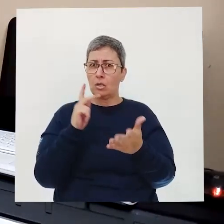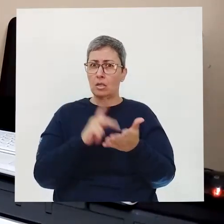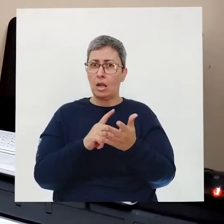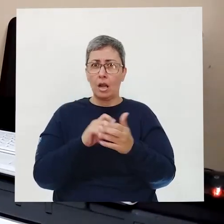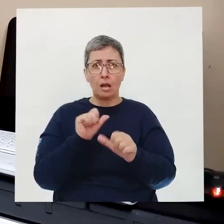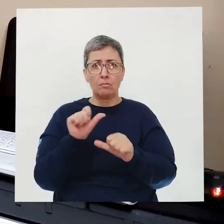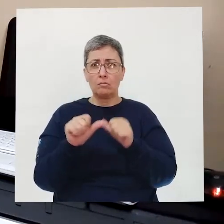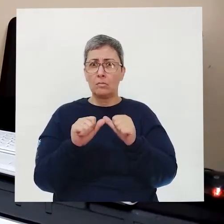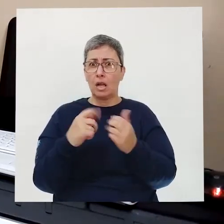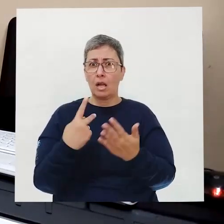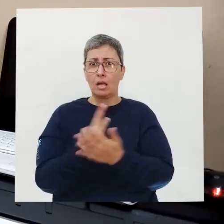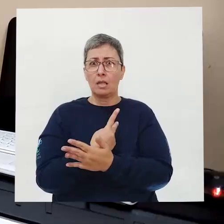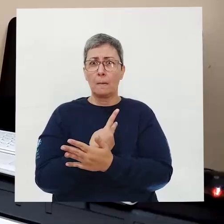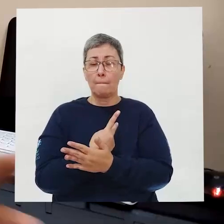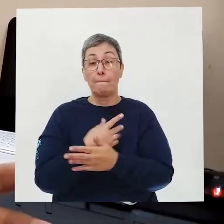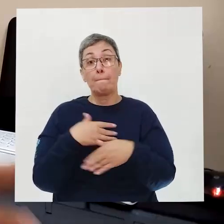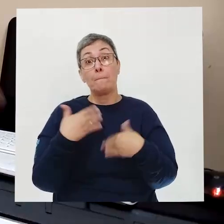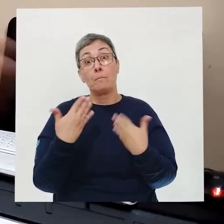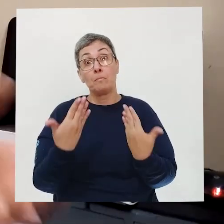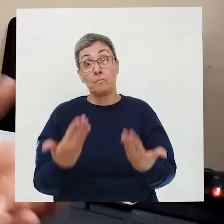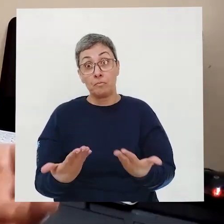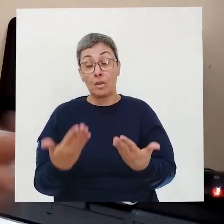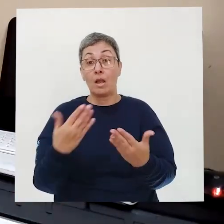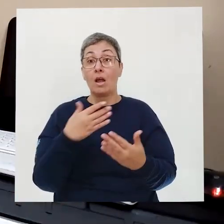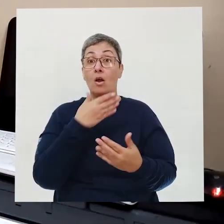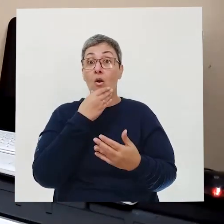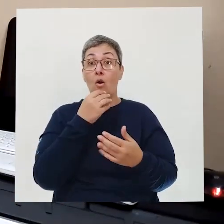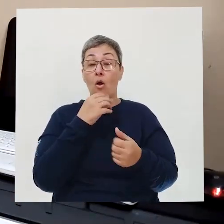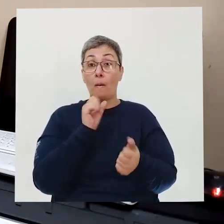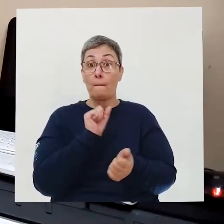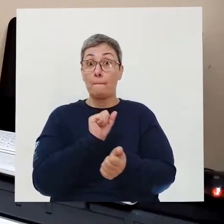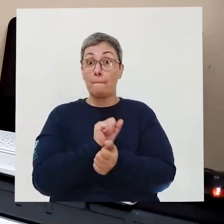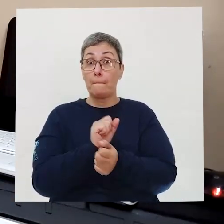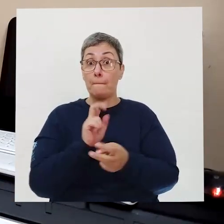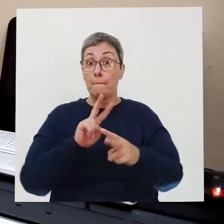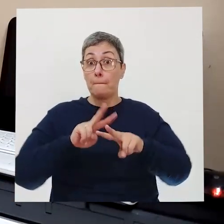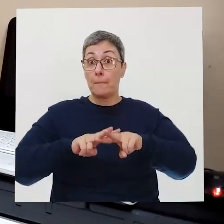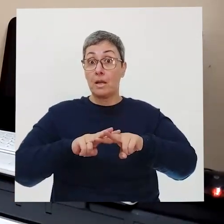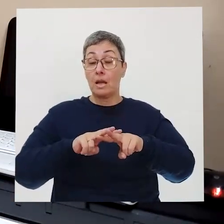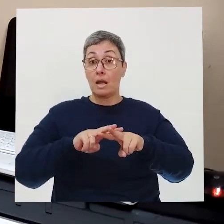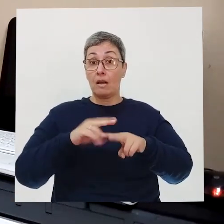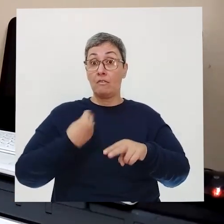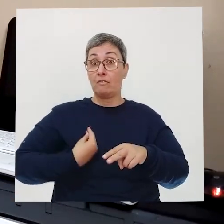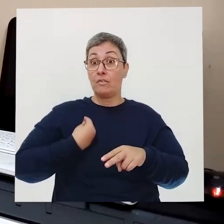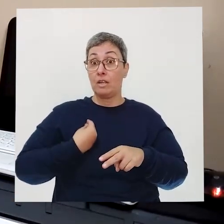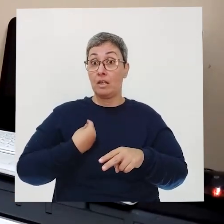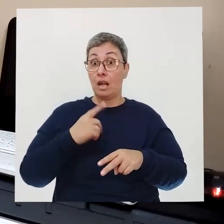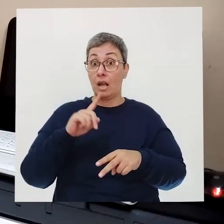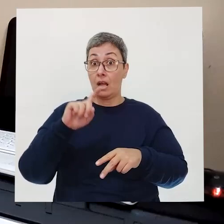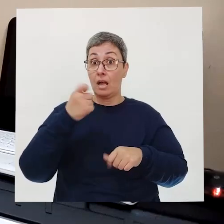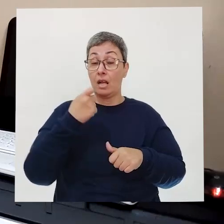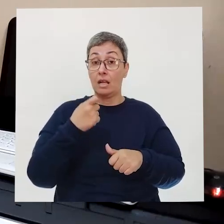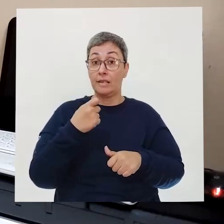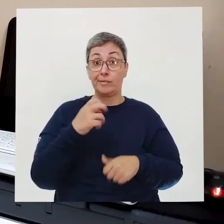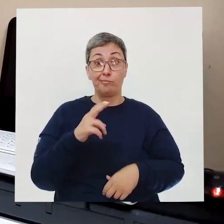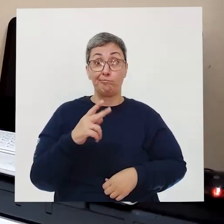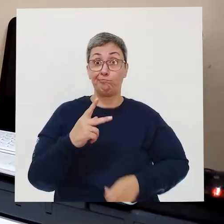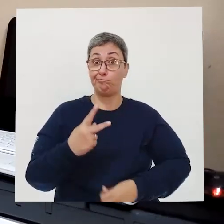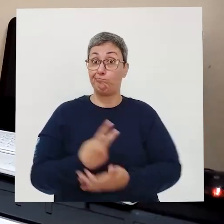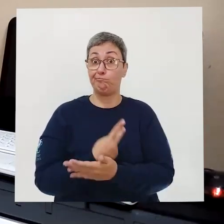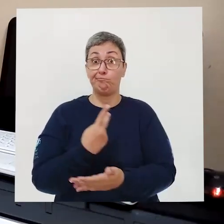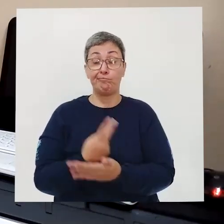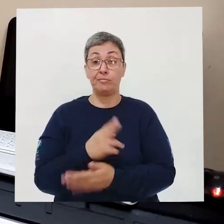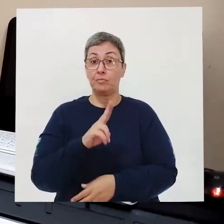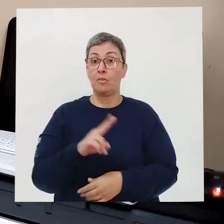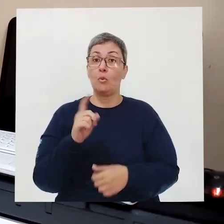estava errada. Bom, enfim, o prisioneiro entendeu que a sua vida anterior era inútil. Então ele